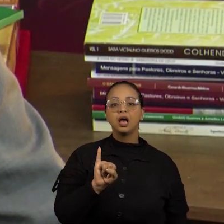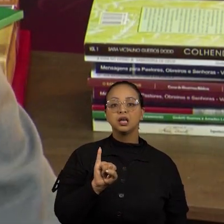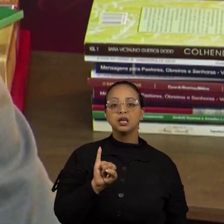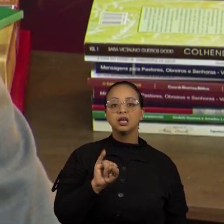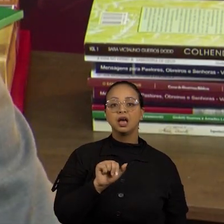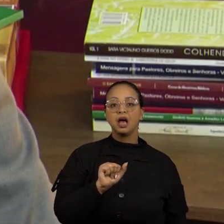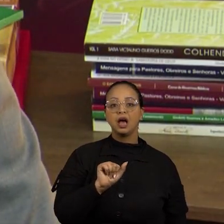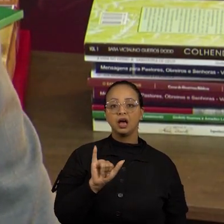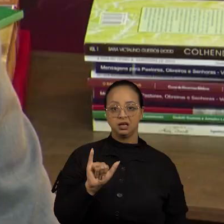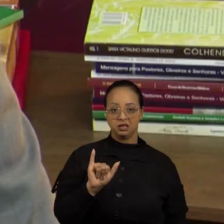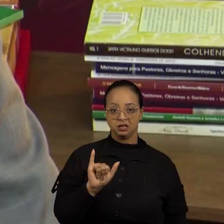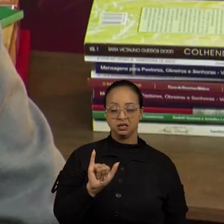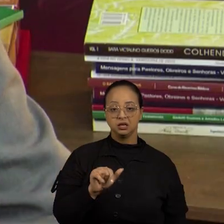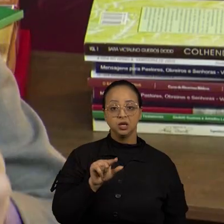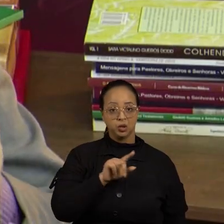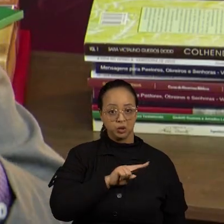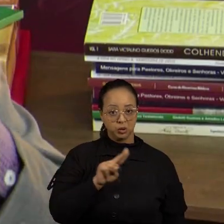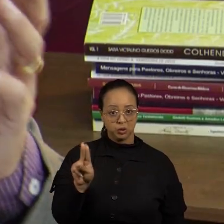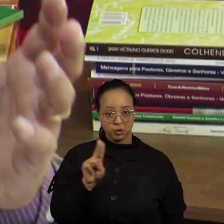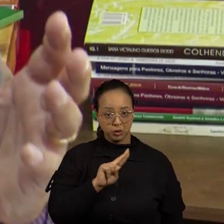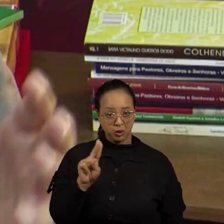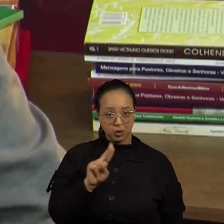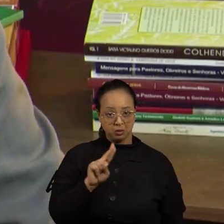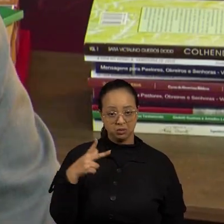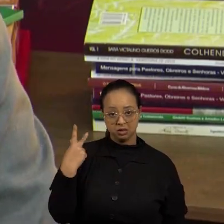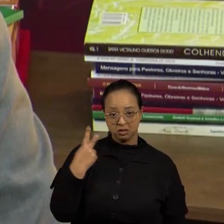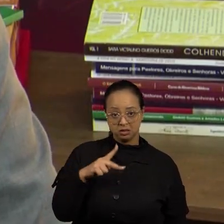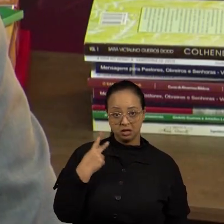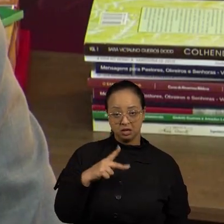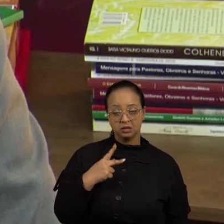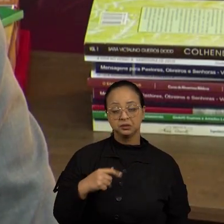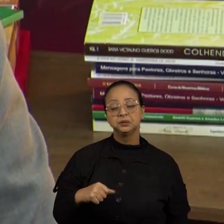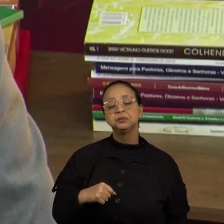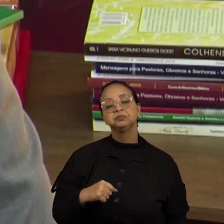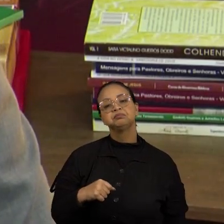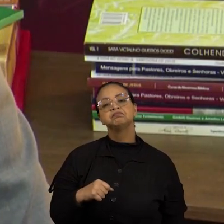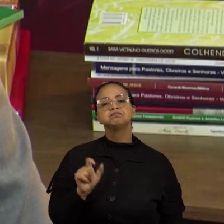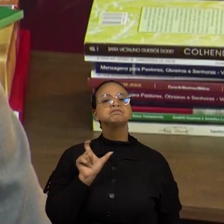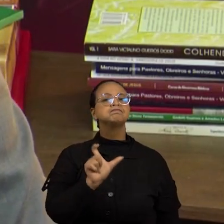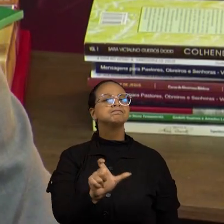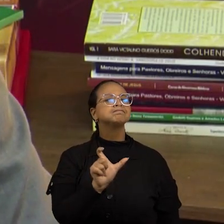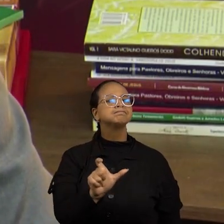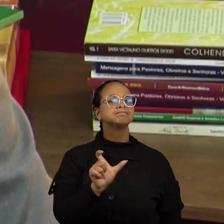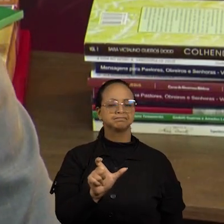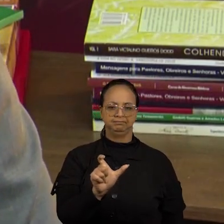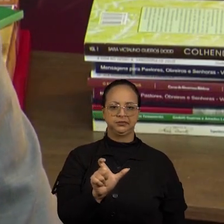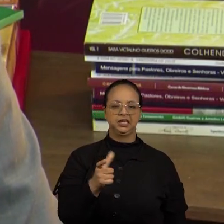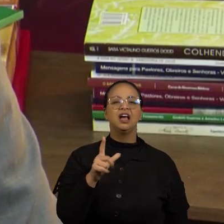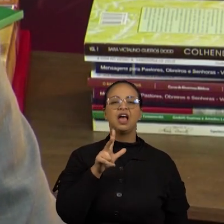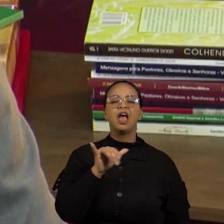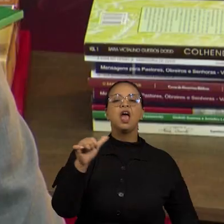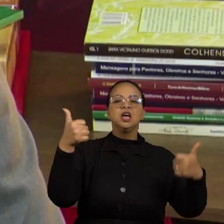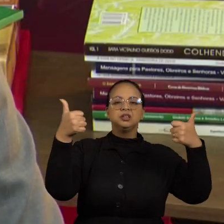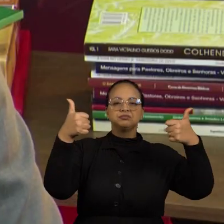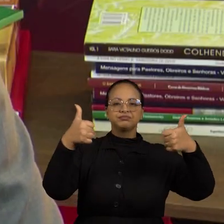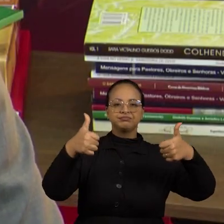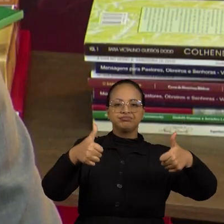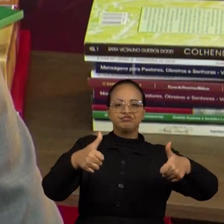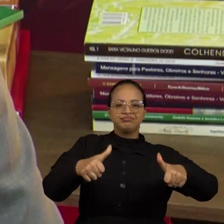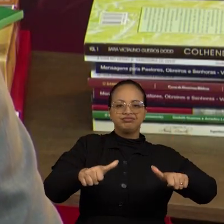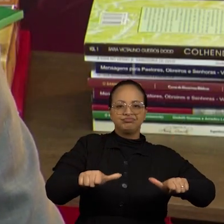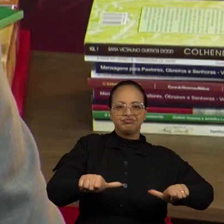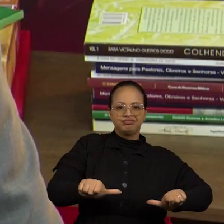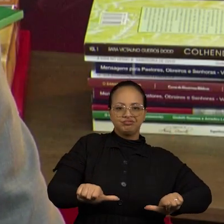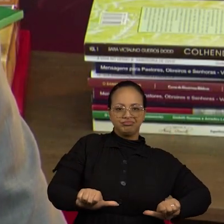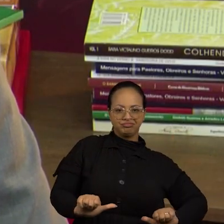monte ali em Siquém, o monte da bênção, da maldição. A palavra Ai também significa ruína. Olha que